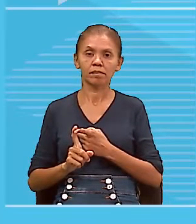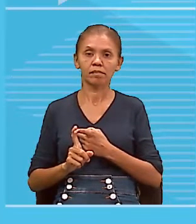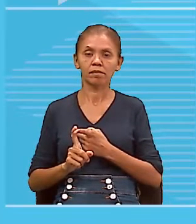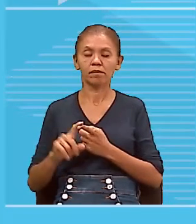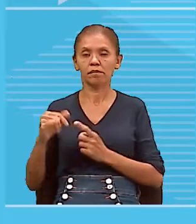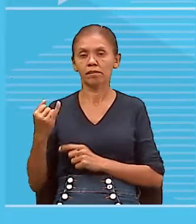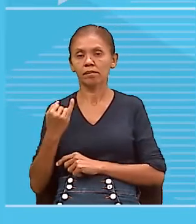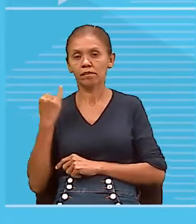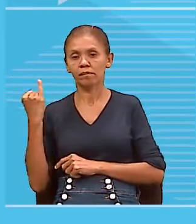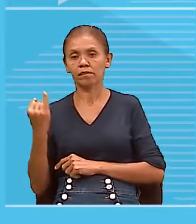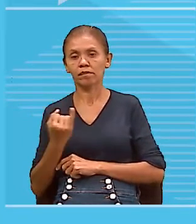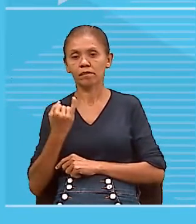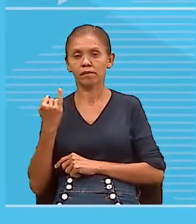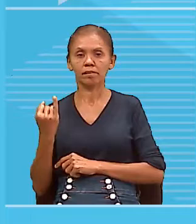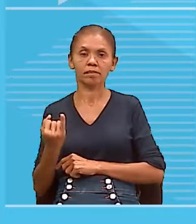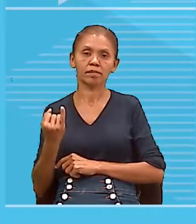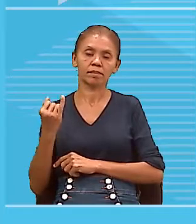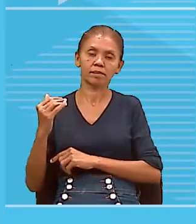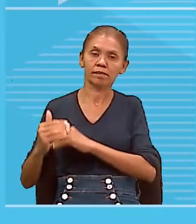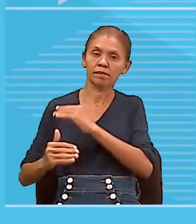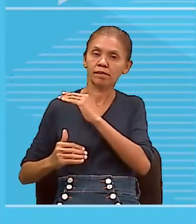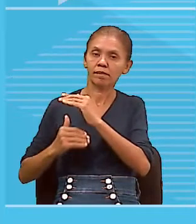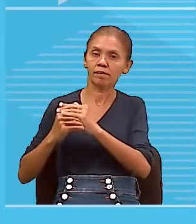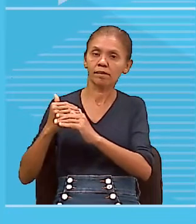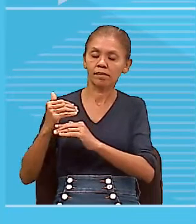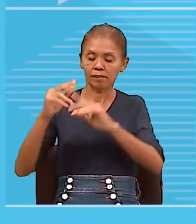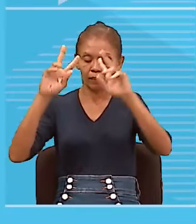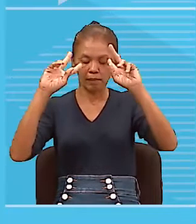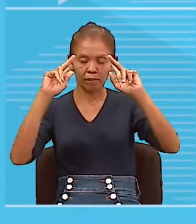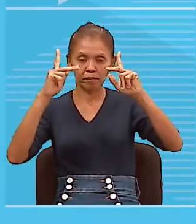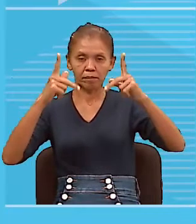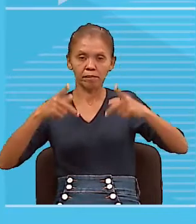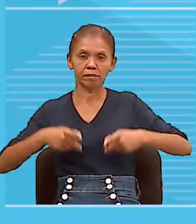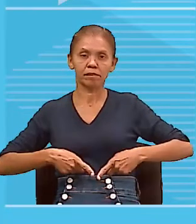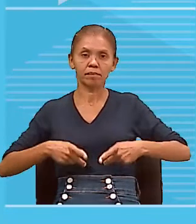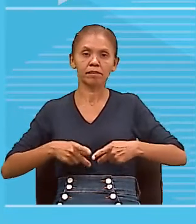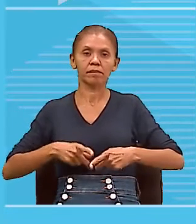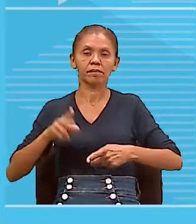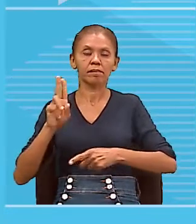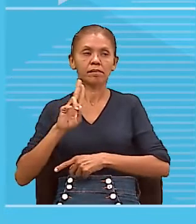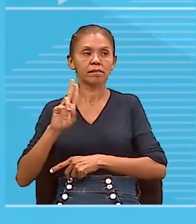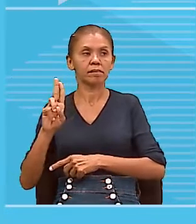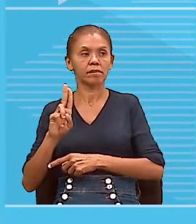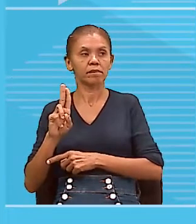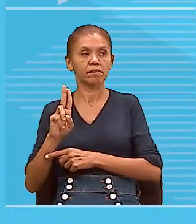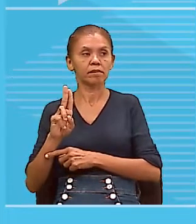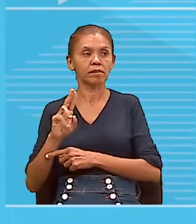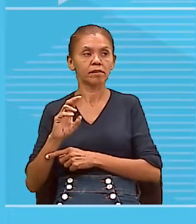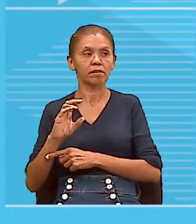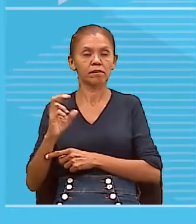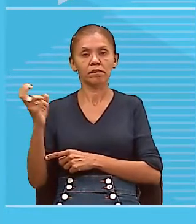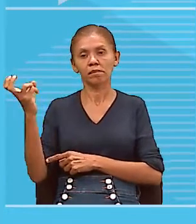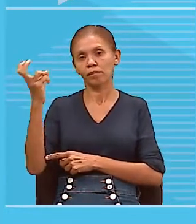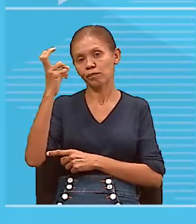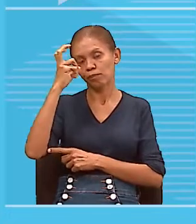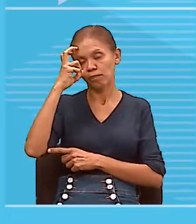importante de evoluir a humanidade uma coisa chamada de Cultura